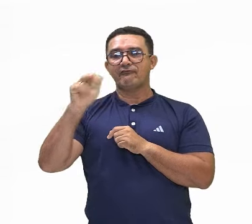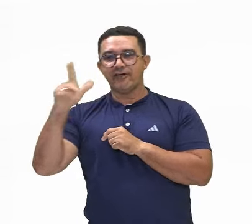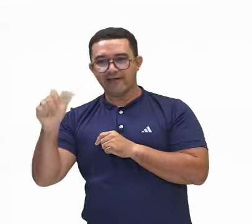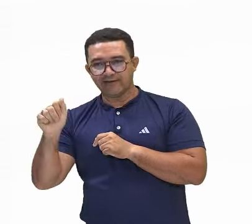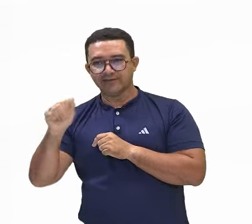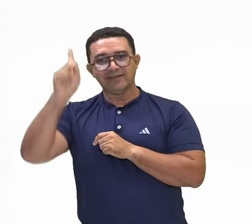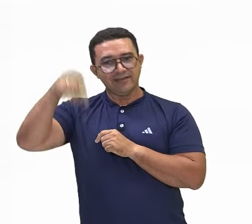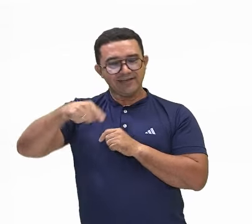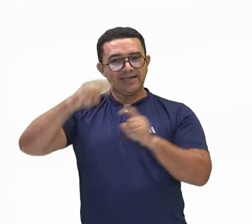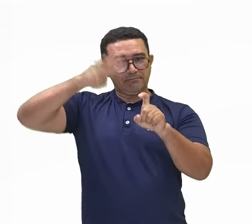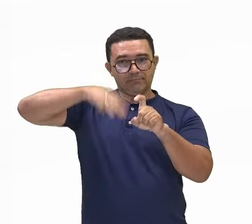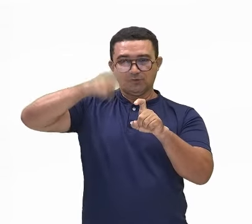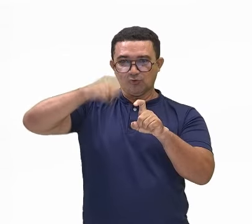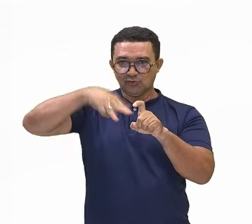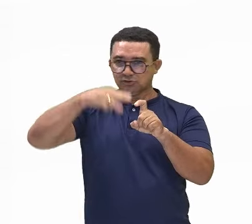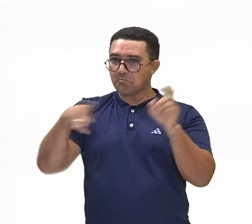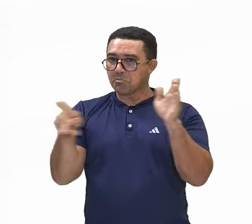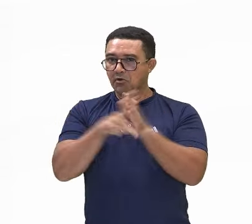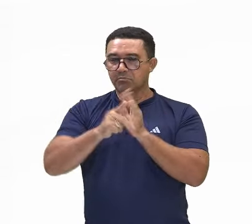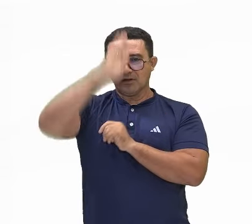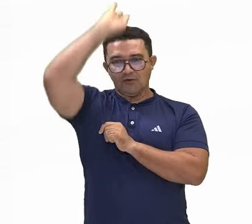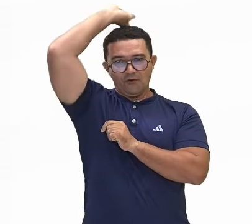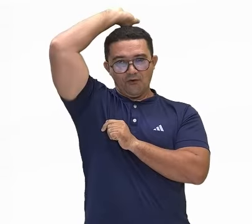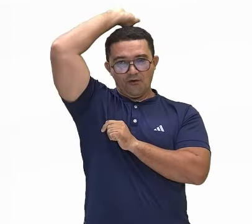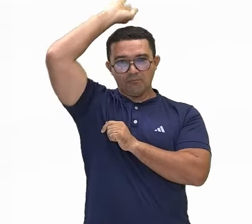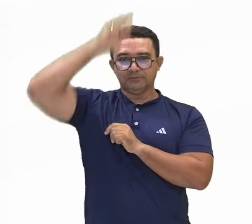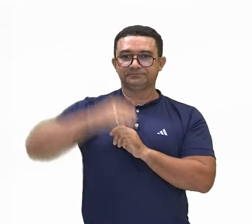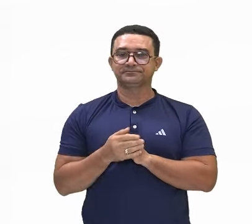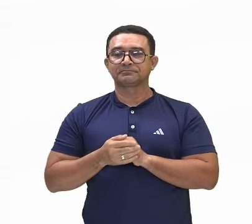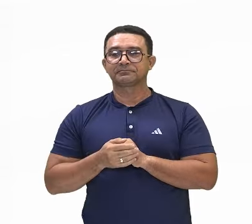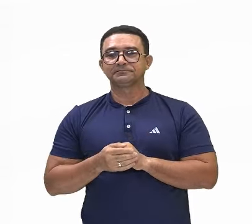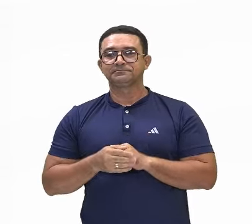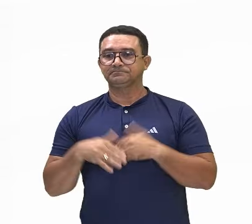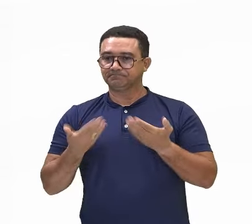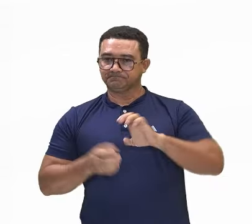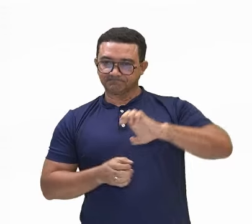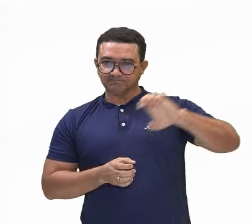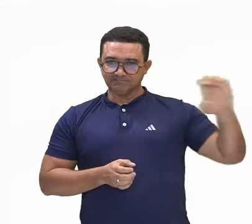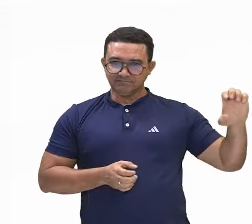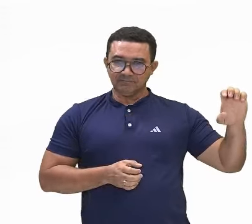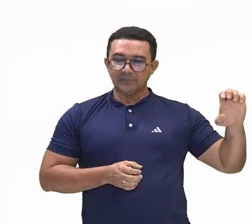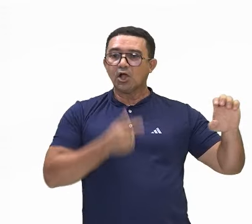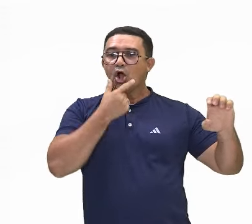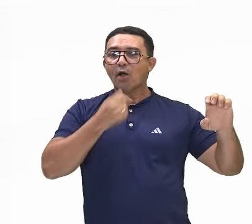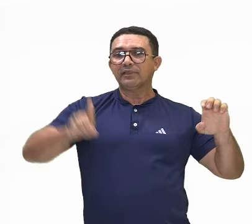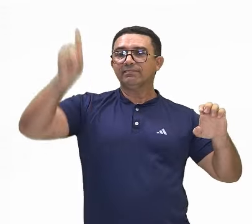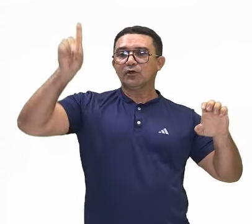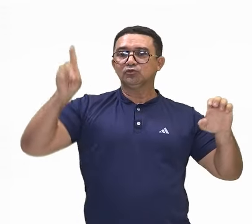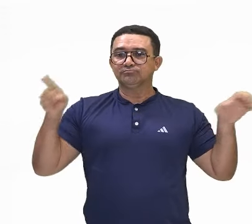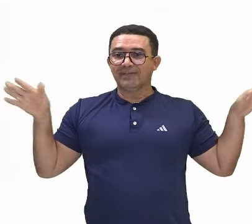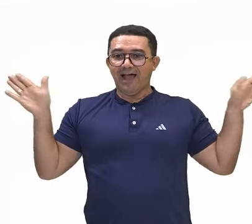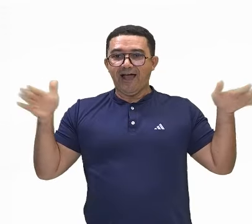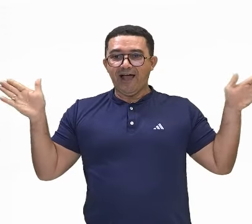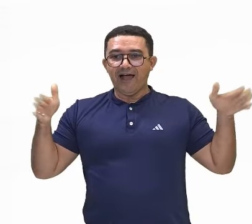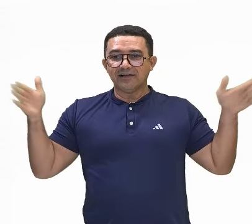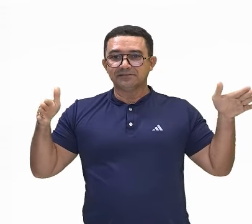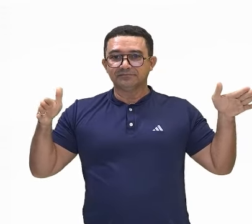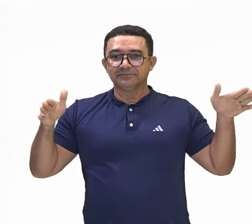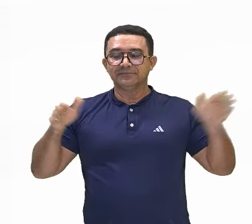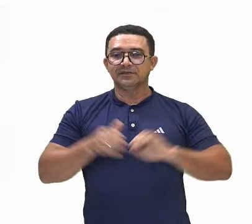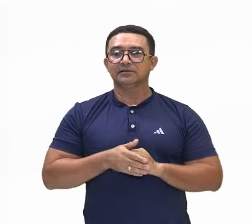na mitologia romana. Do lado esquerdo, temos o deus alado Zéfiro, representando